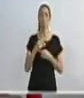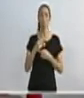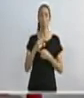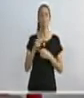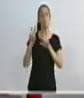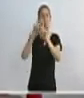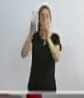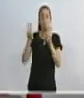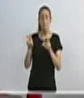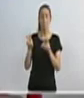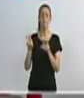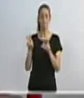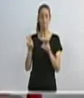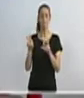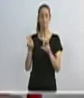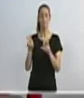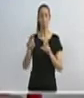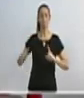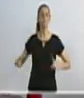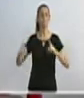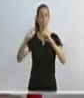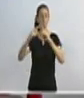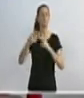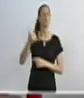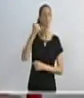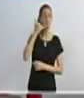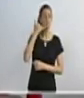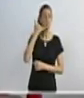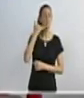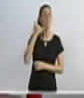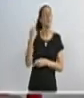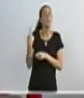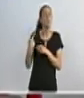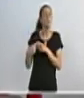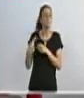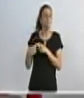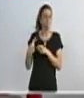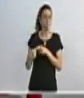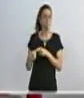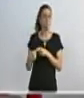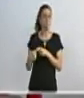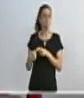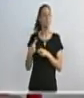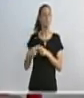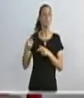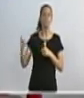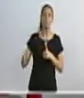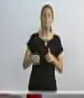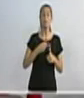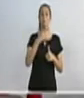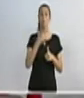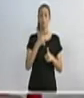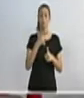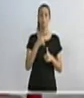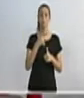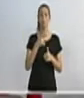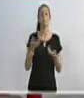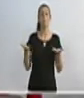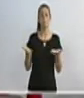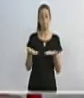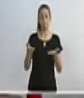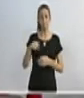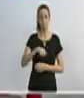das antenas de telecomunicação. Por quê? Porque, primeiramente, hoje